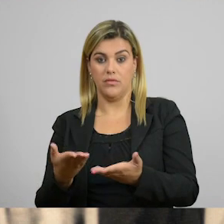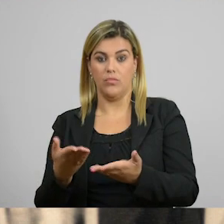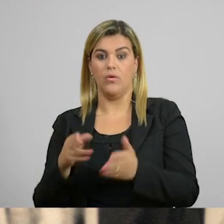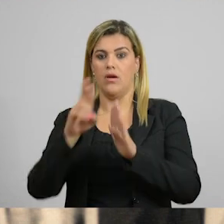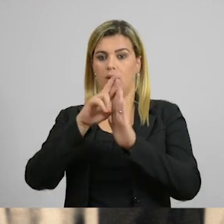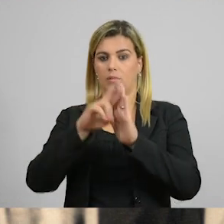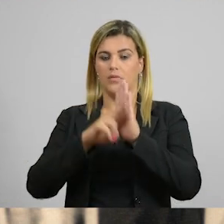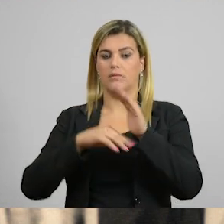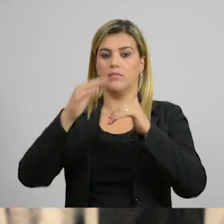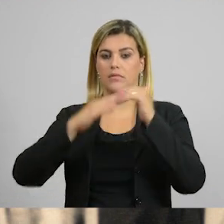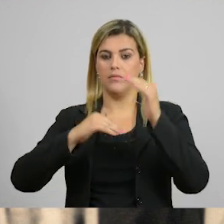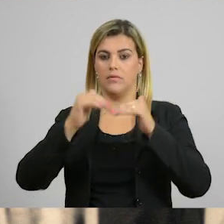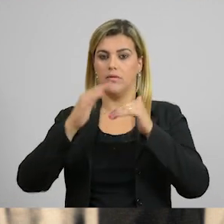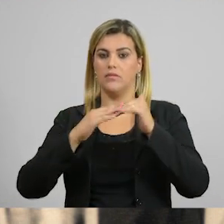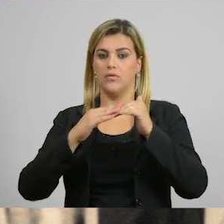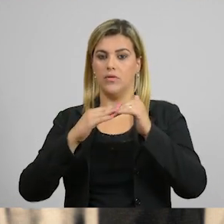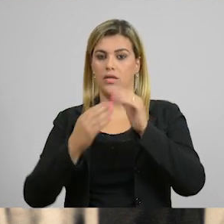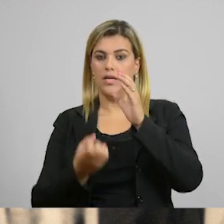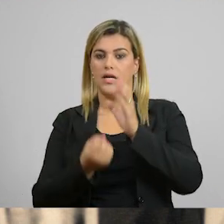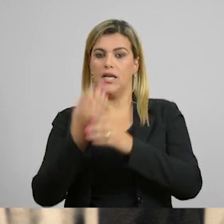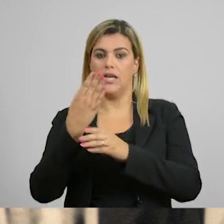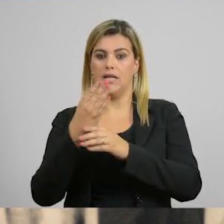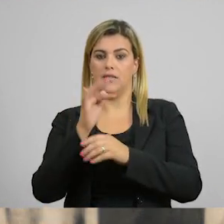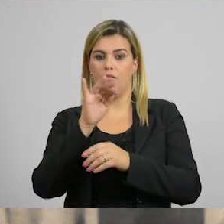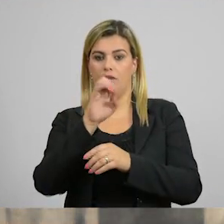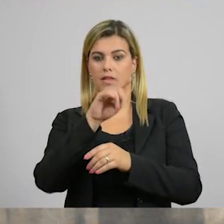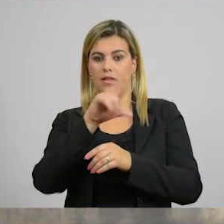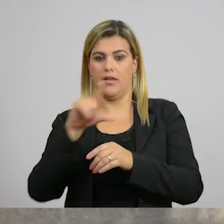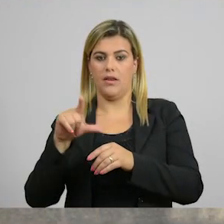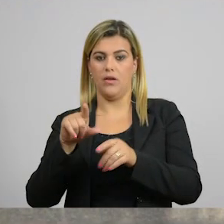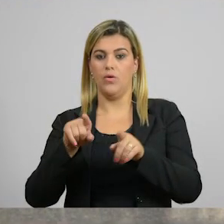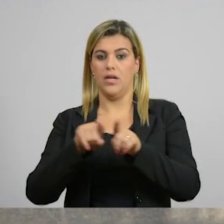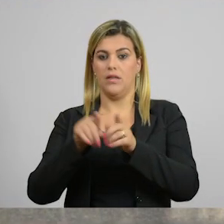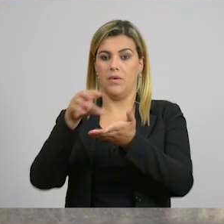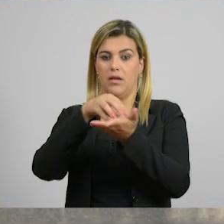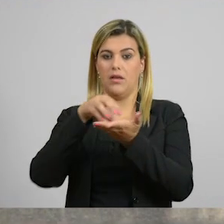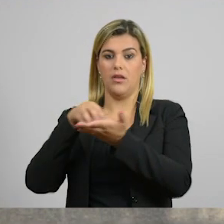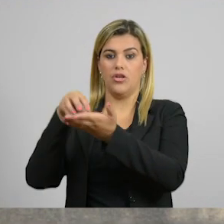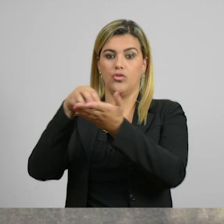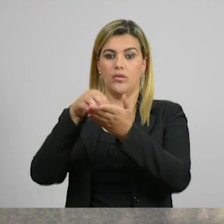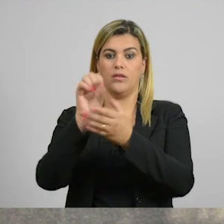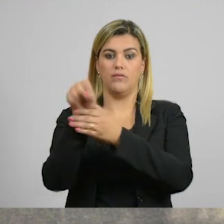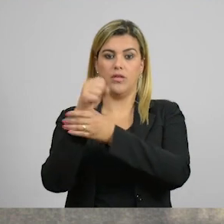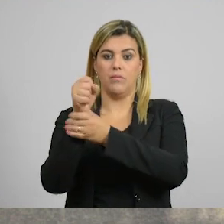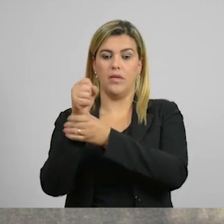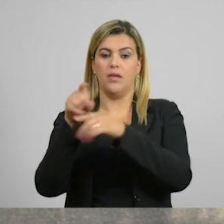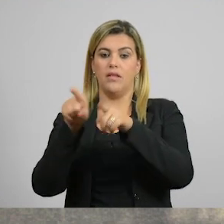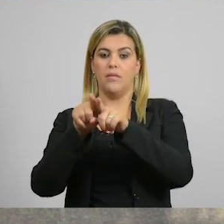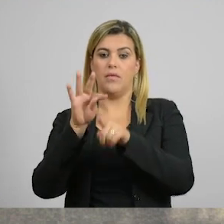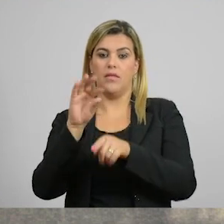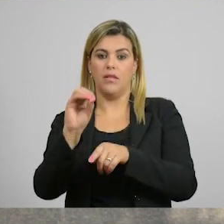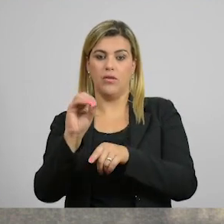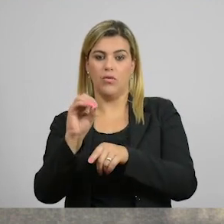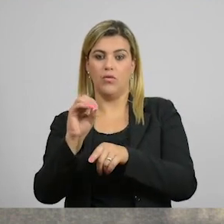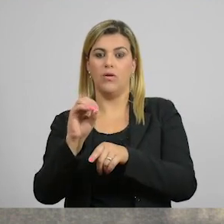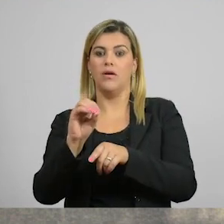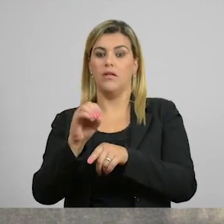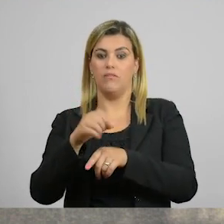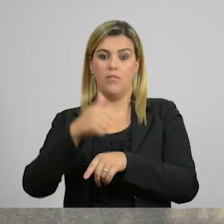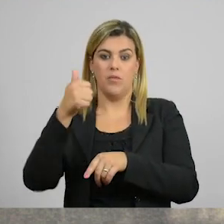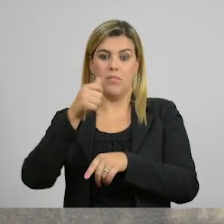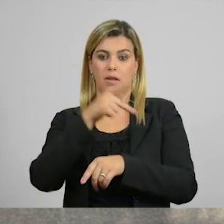para a regulamentação das profissões e para a criação dos conselhos federal e regionais de fisioterapia e terapia